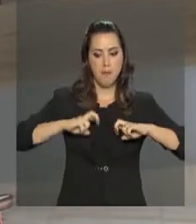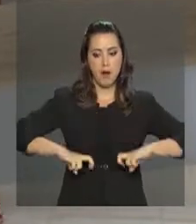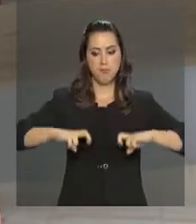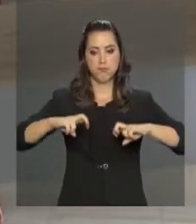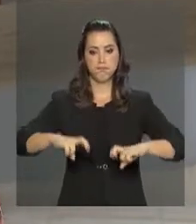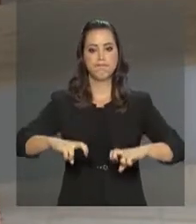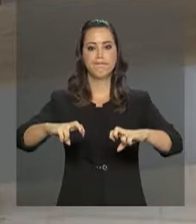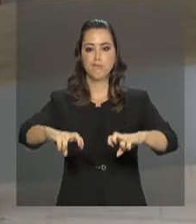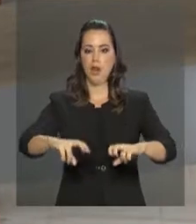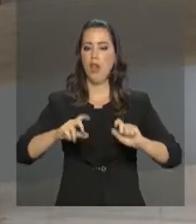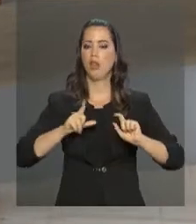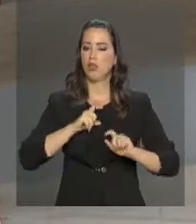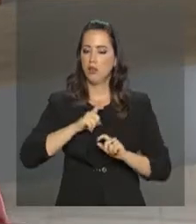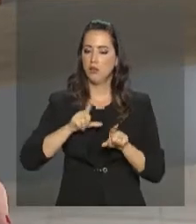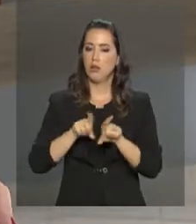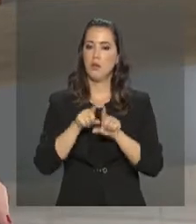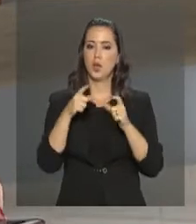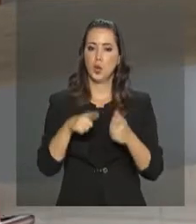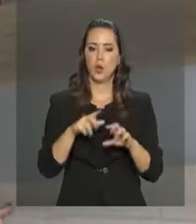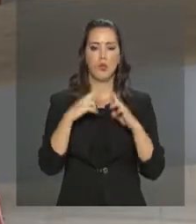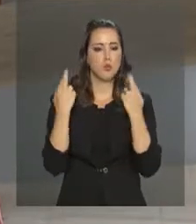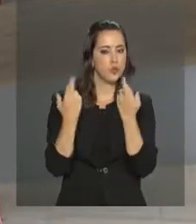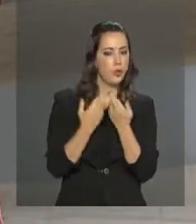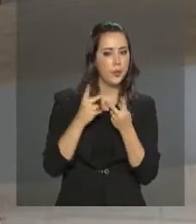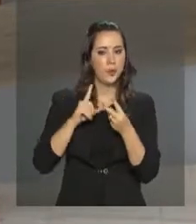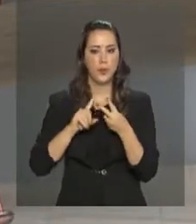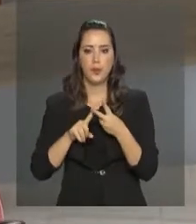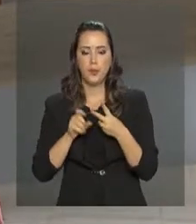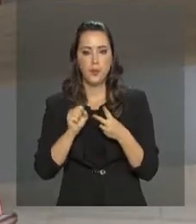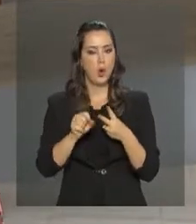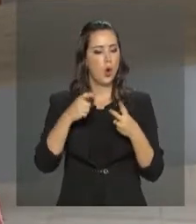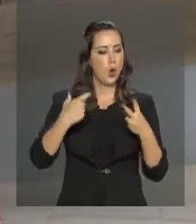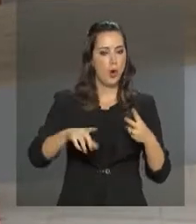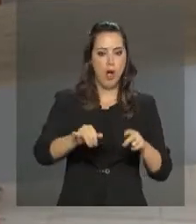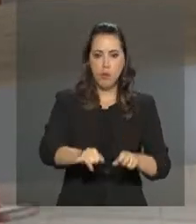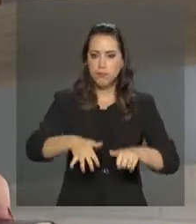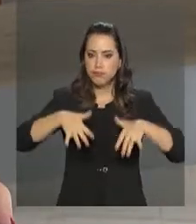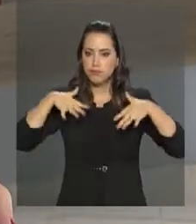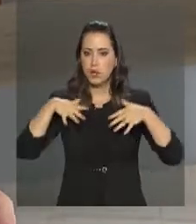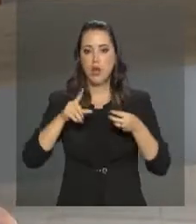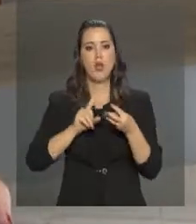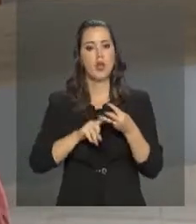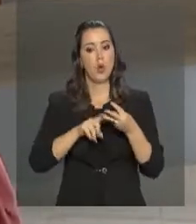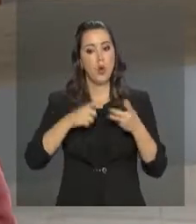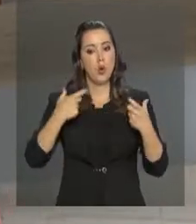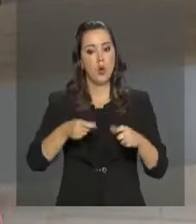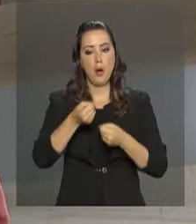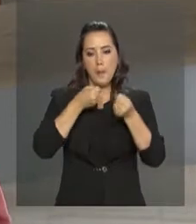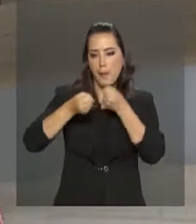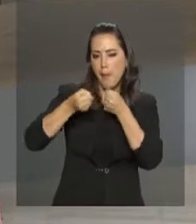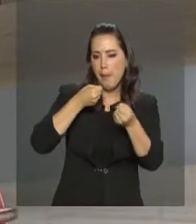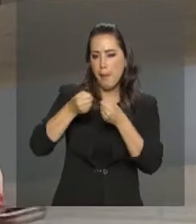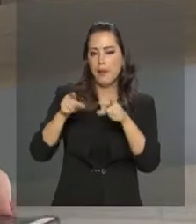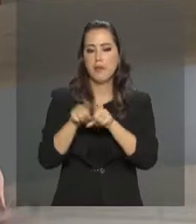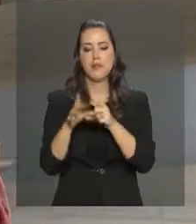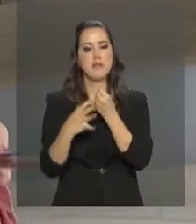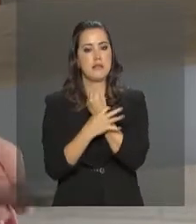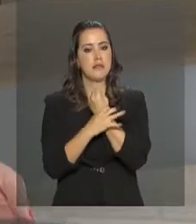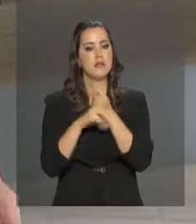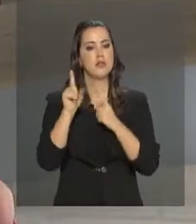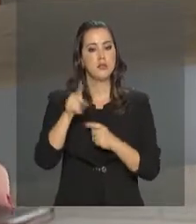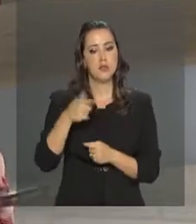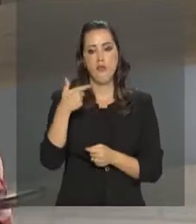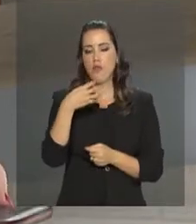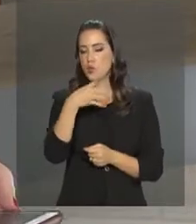do governo de transição, há também sala de reuniões, auditório e um comitê de imprensa. E a segurança lá será feita